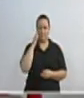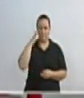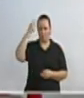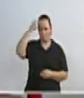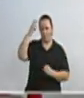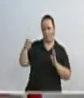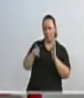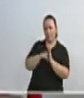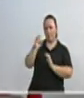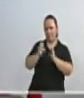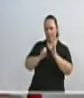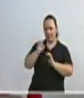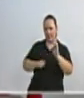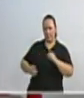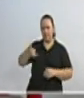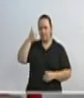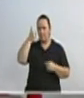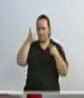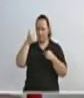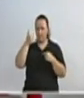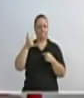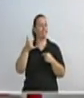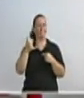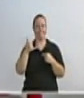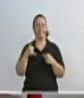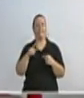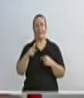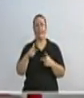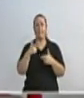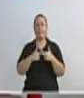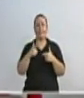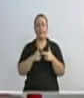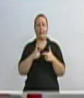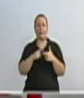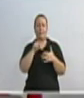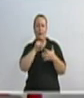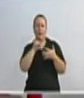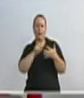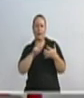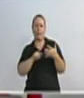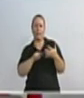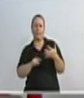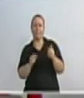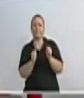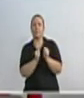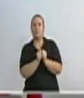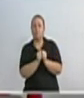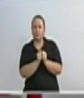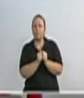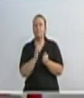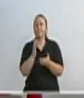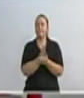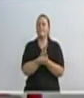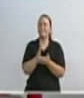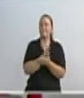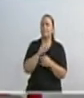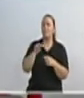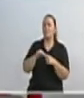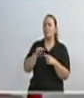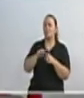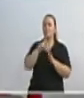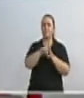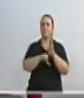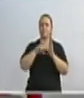das operadoras, não é esse a questão, é um conjunto de situações que ocorrem, que em alguns municípios as